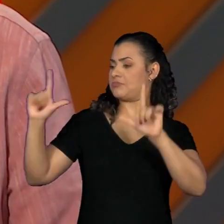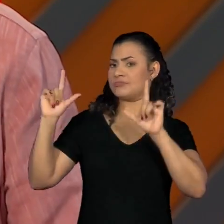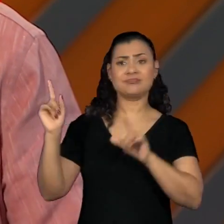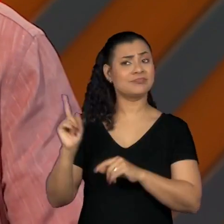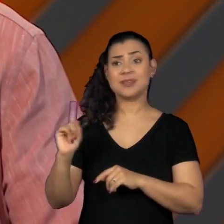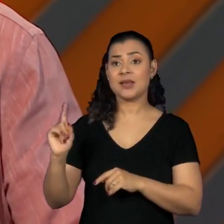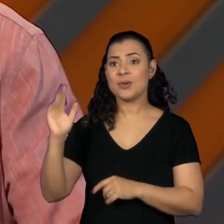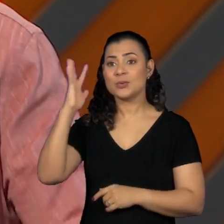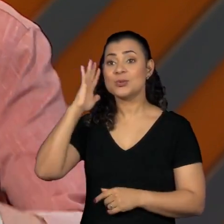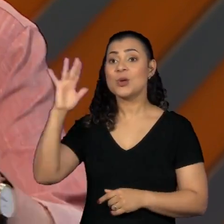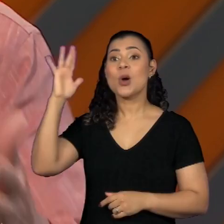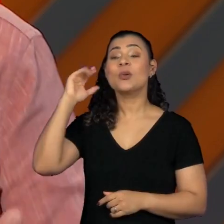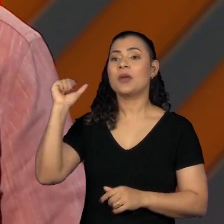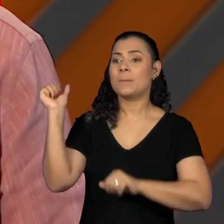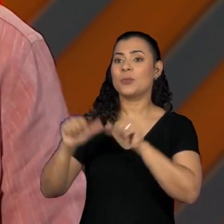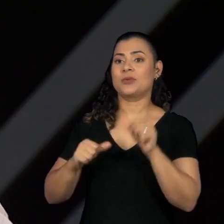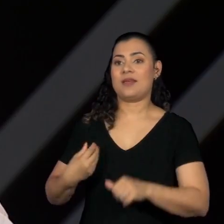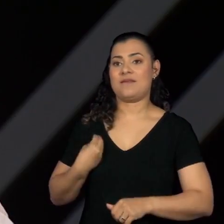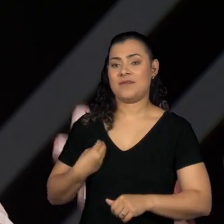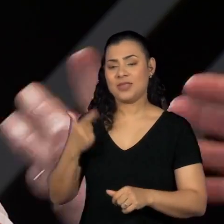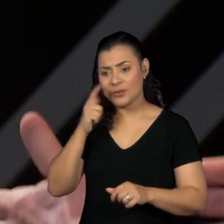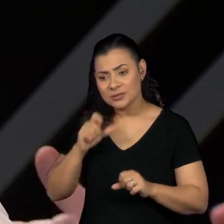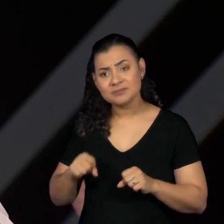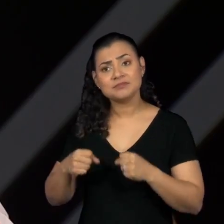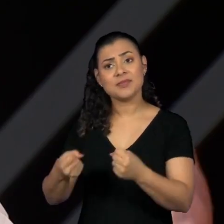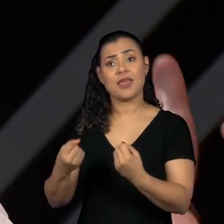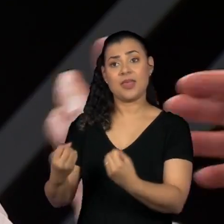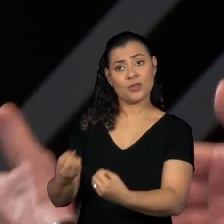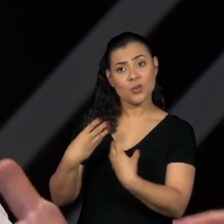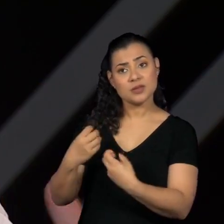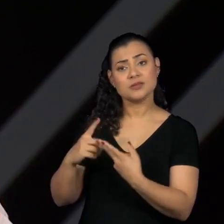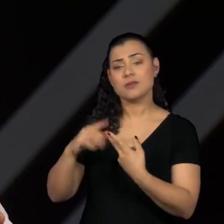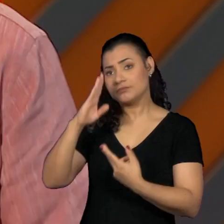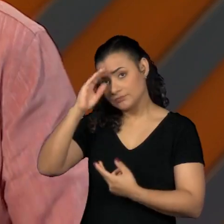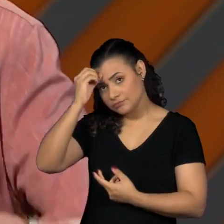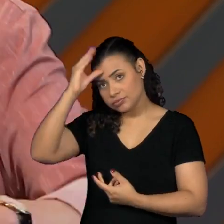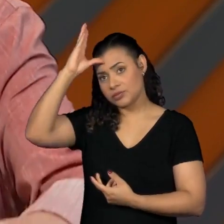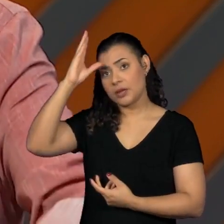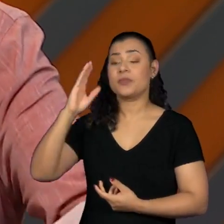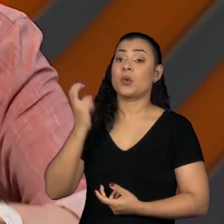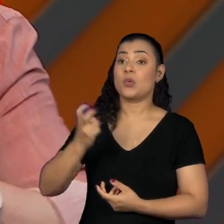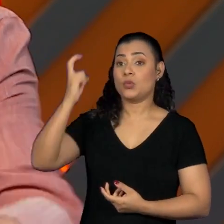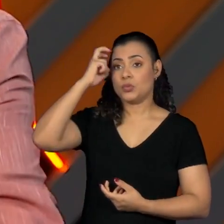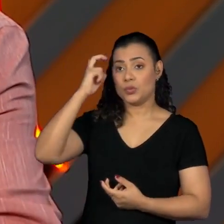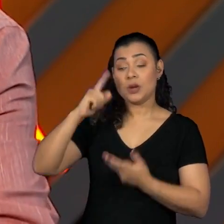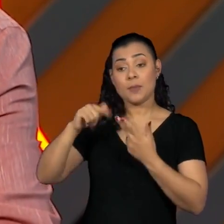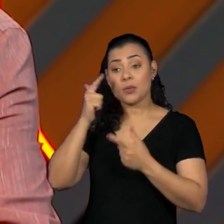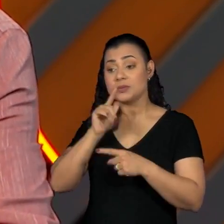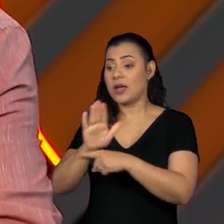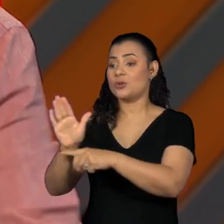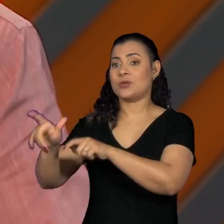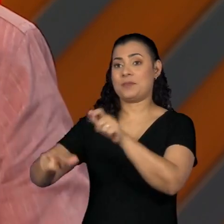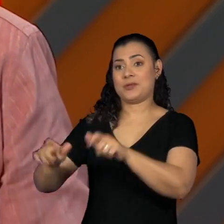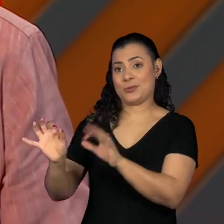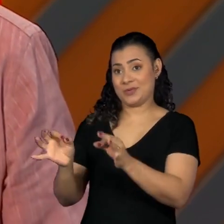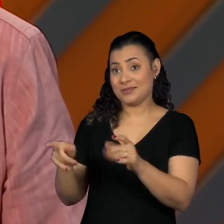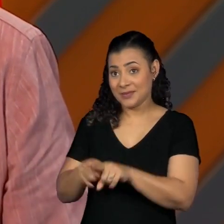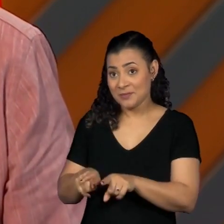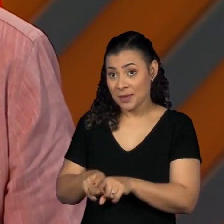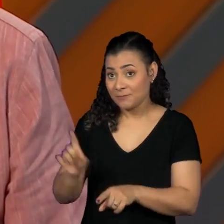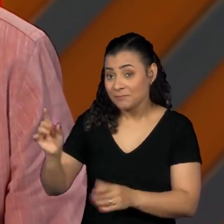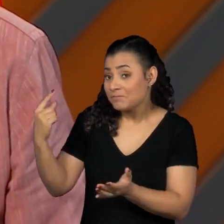Não, o sonho de mudar sua vida, buscar educação, buscar cultura e contribuir para a vida dos outros. Esse